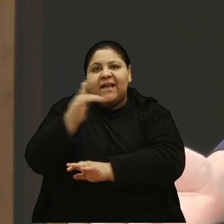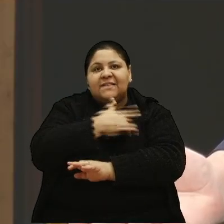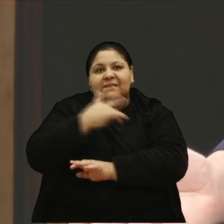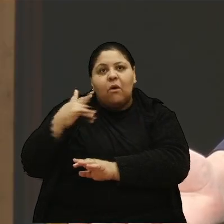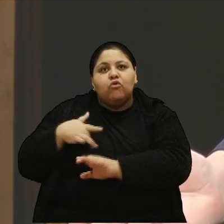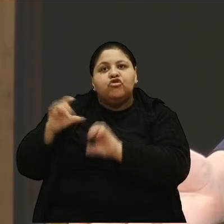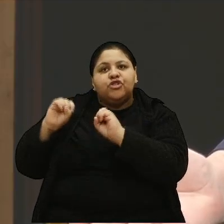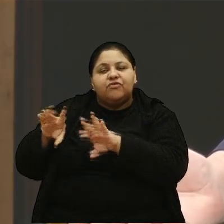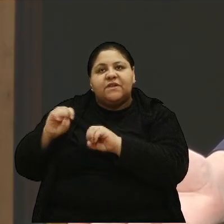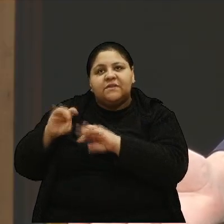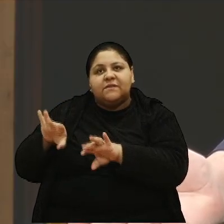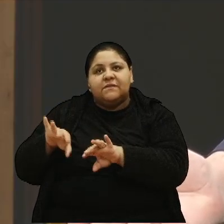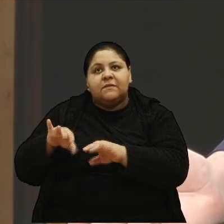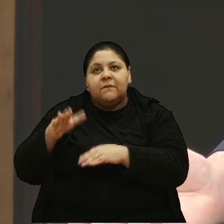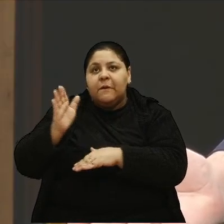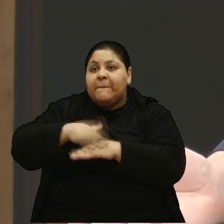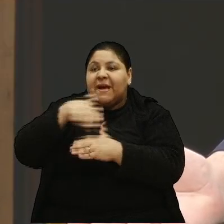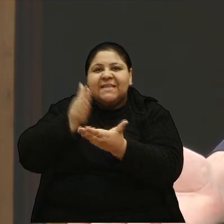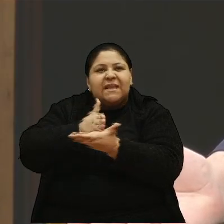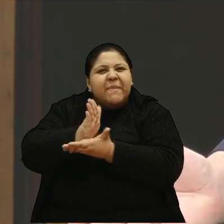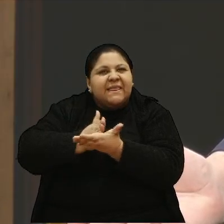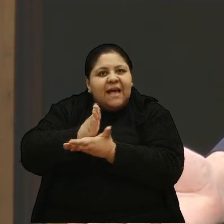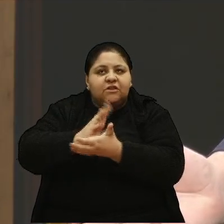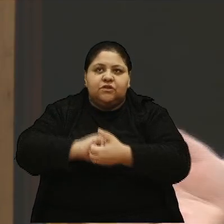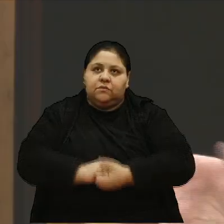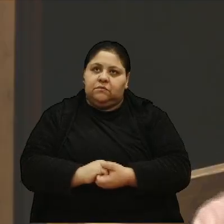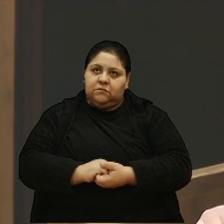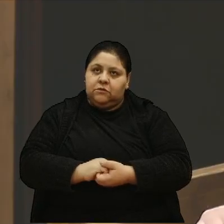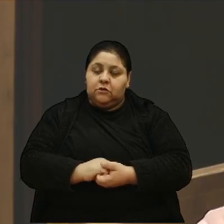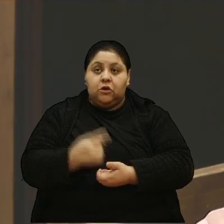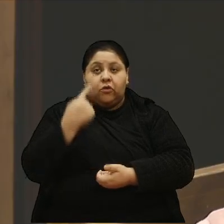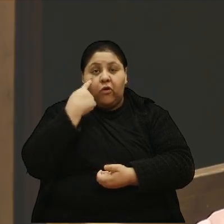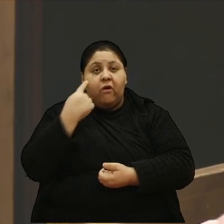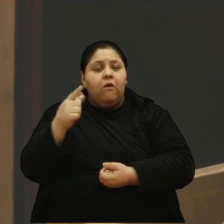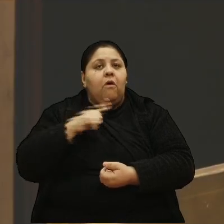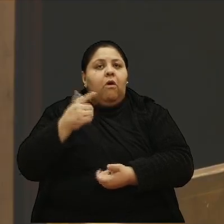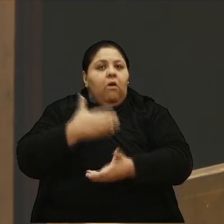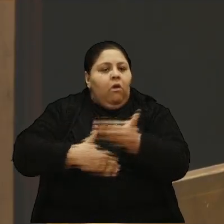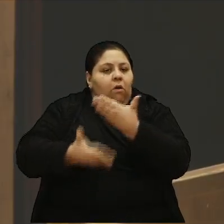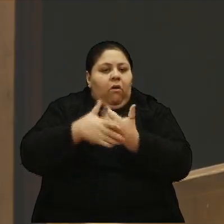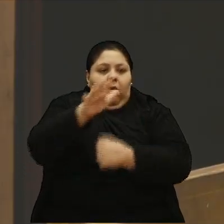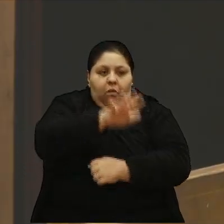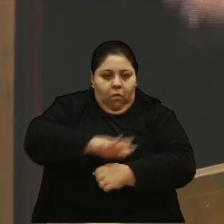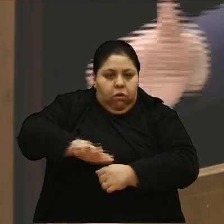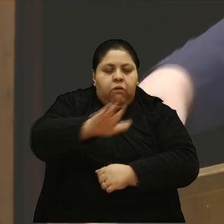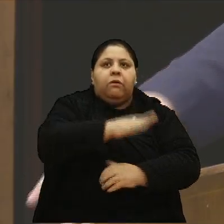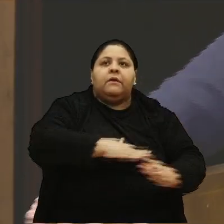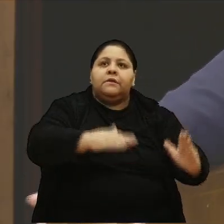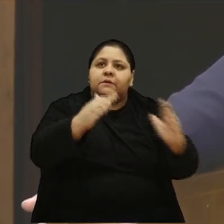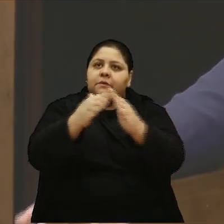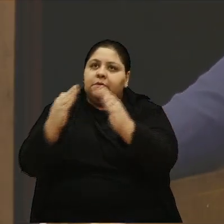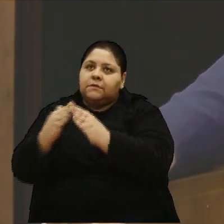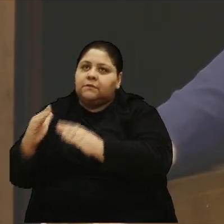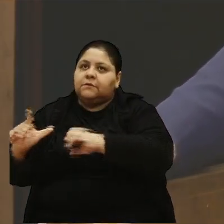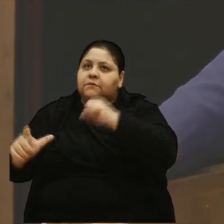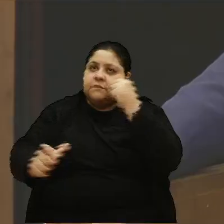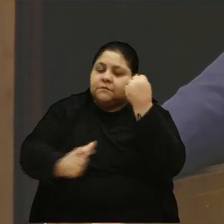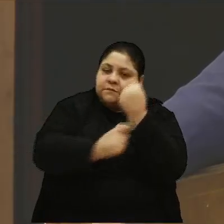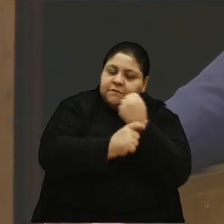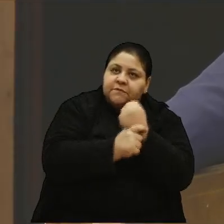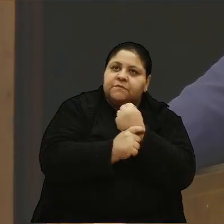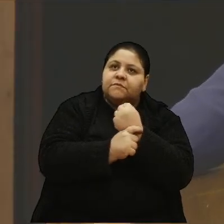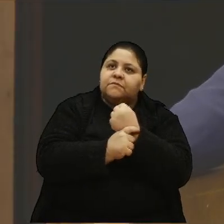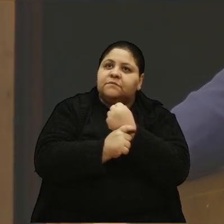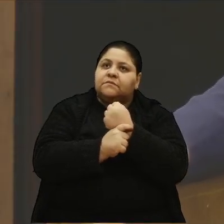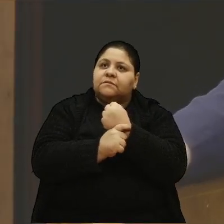educação. Mais da metade do orçamento municipal é isso. E olha, nós temos todas as outras áreas, temos habitação, temos segurança, temos a